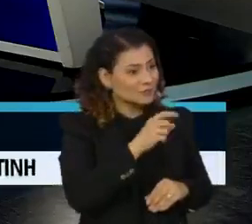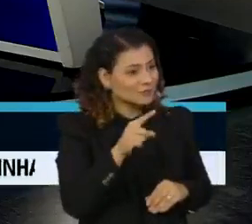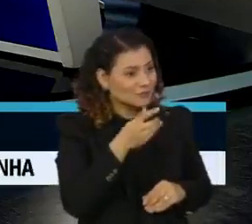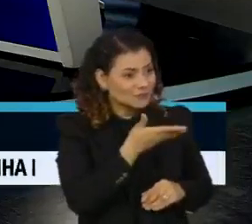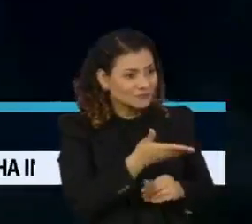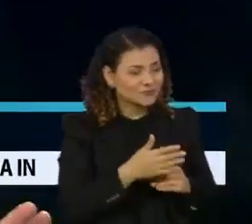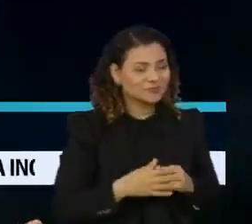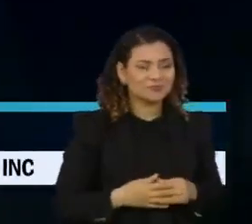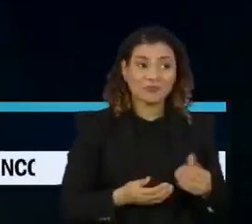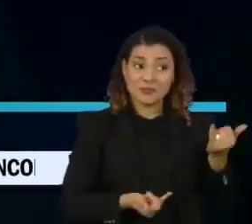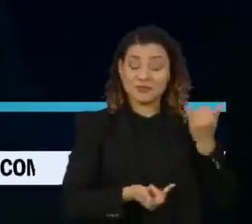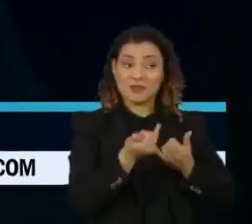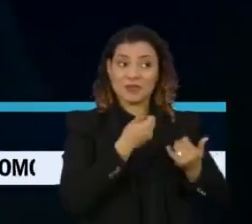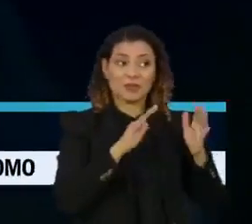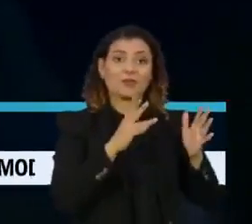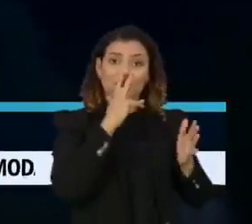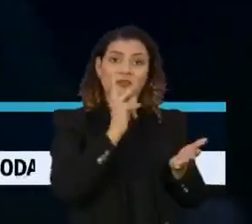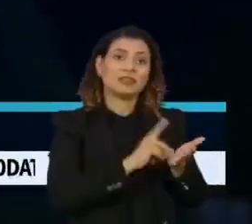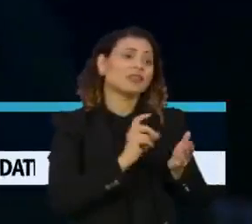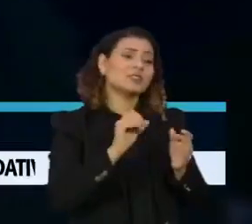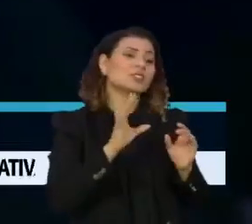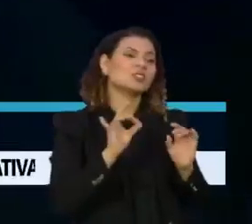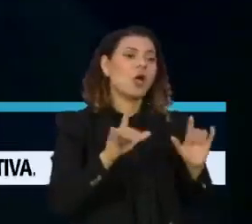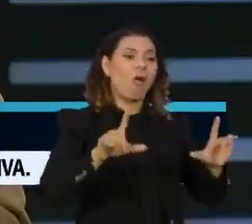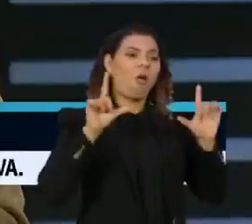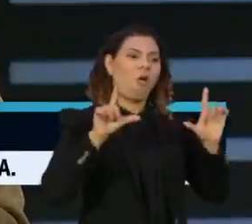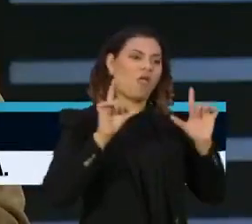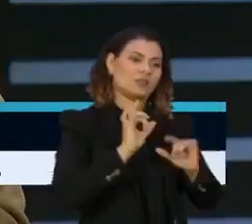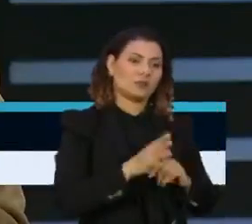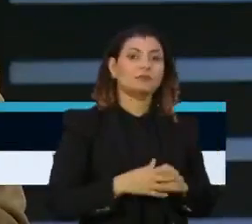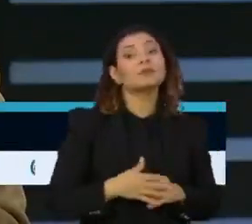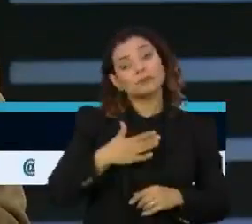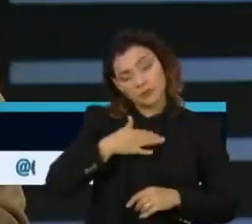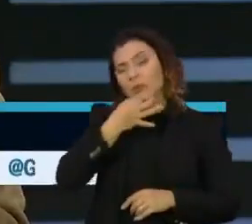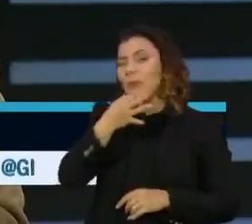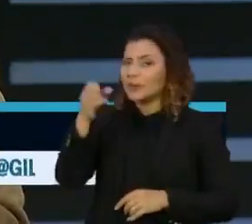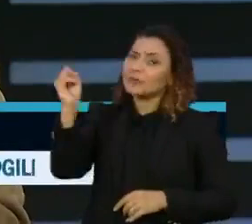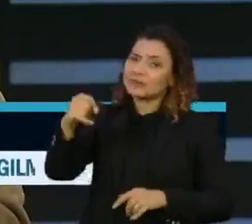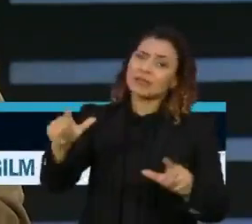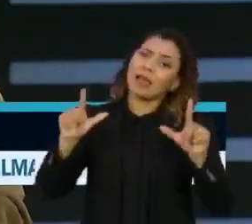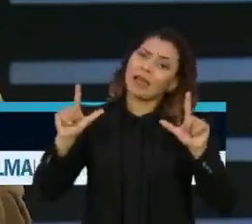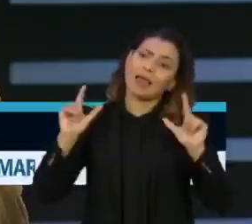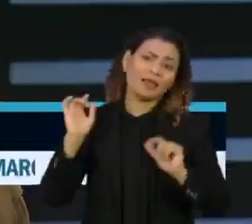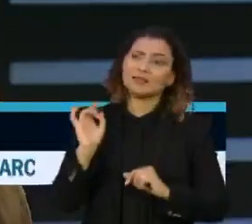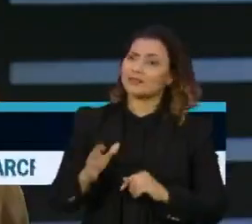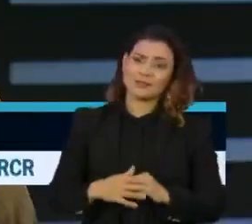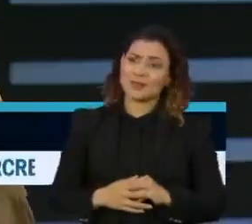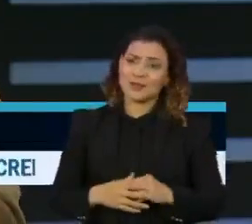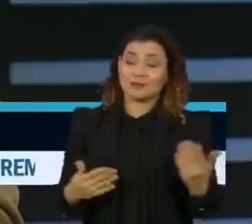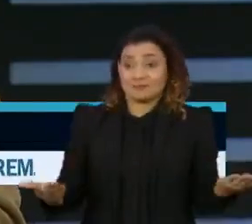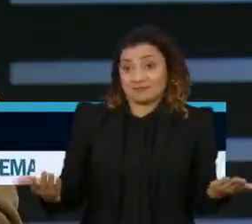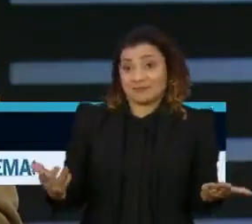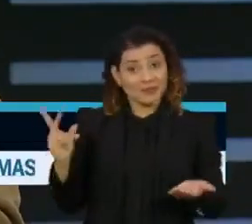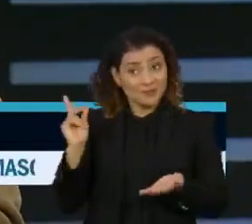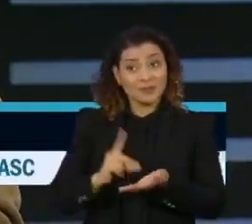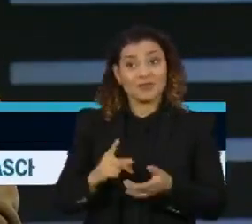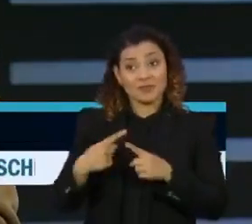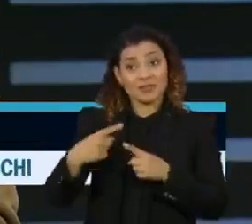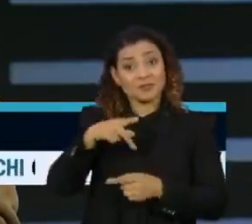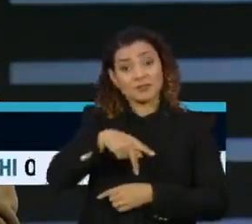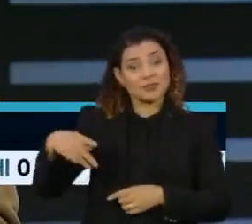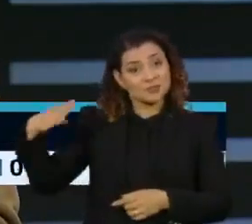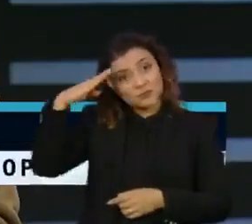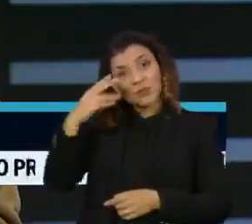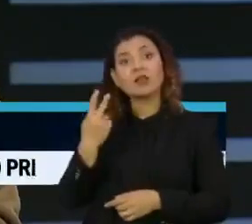Oi João você me dizia que tudo isso não passa de jogo de cena Na minha opinião não tem dúvida não é aliás o presidente bolsonaro